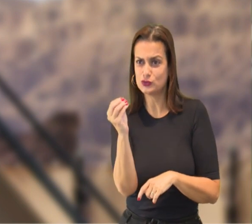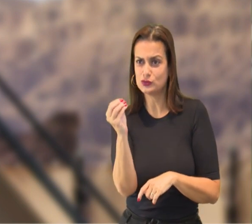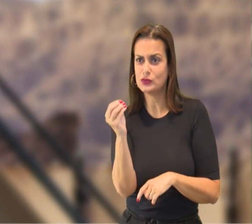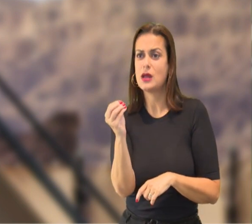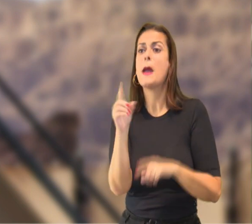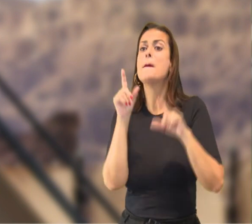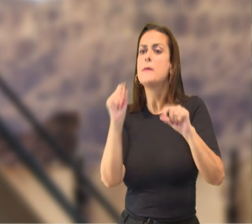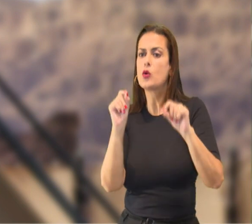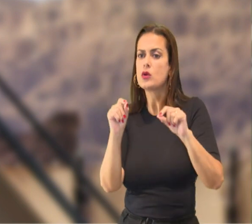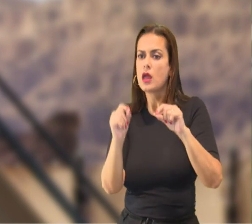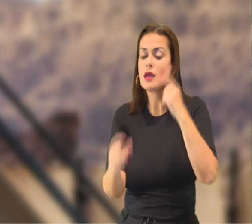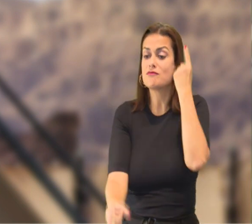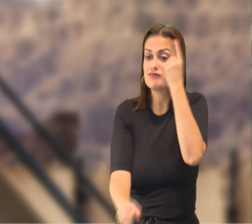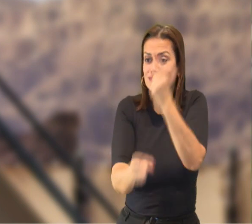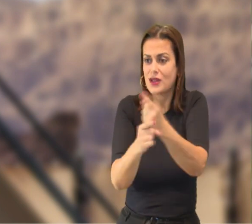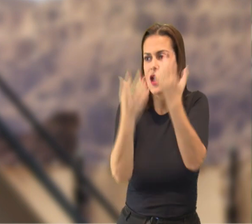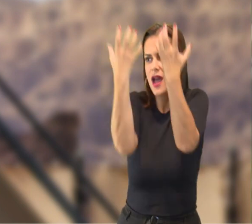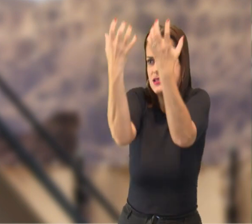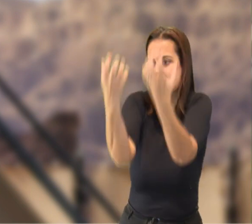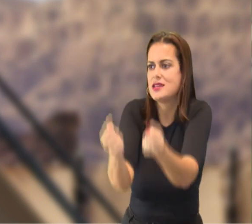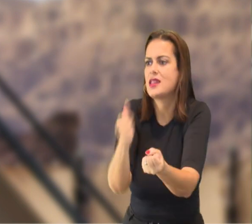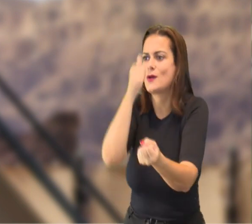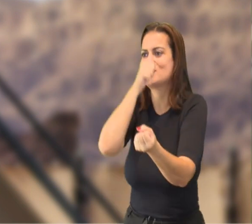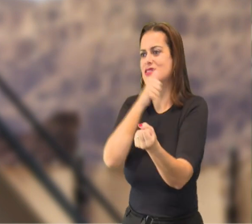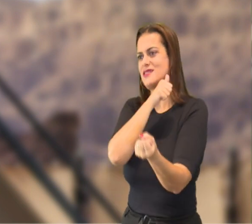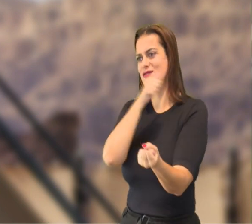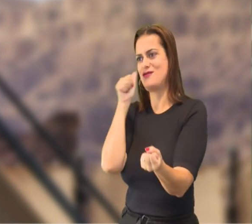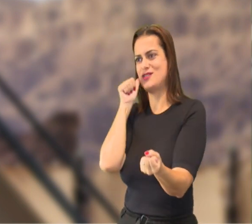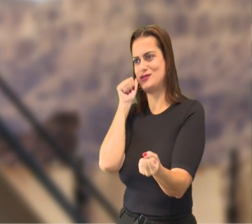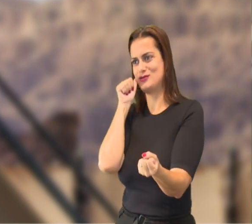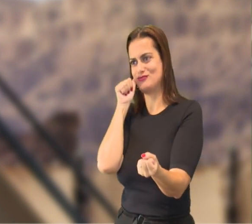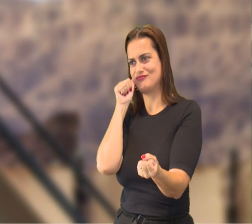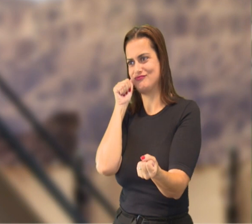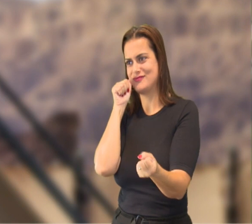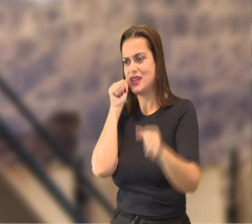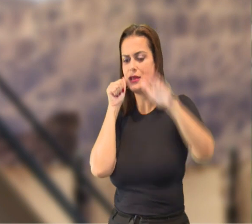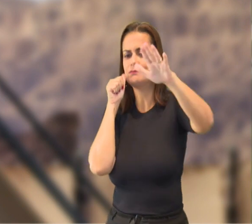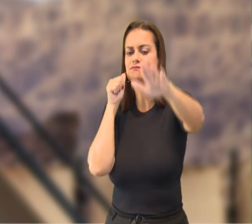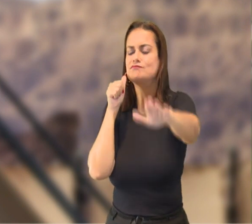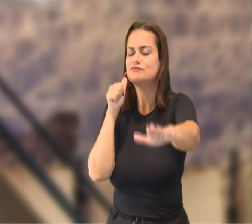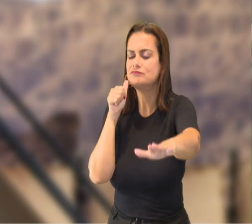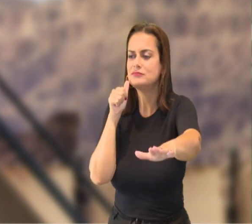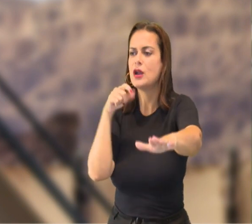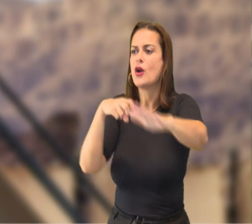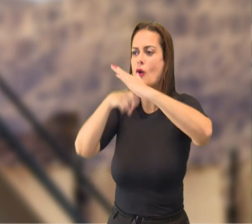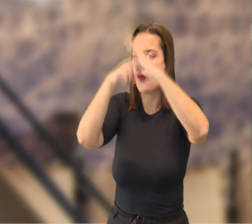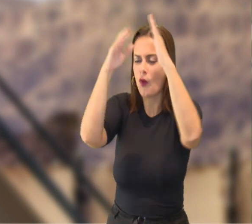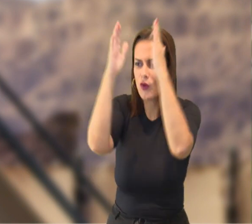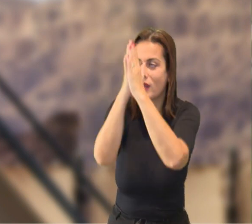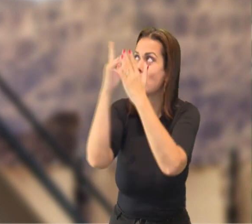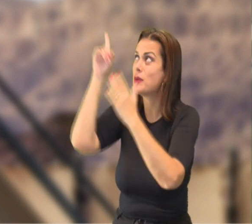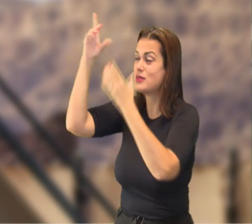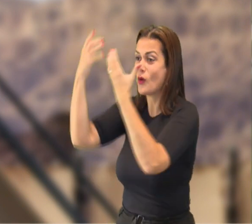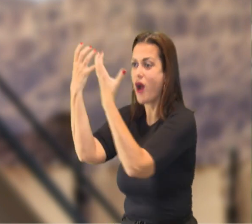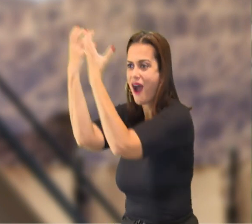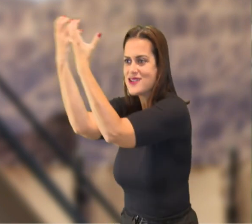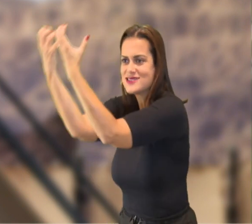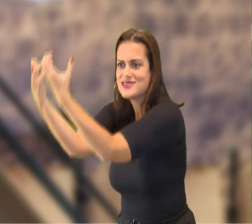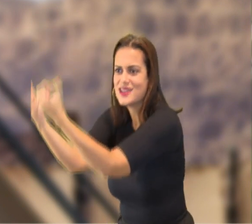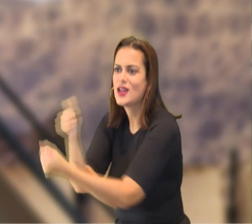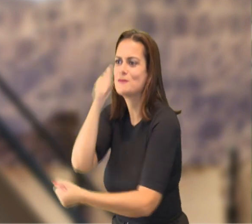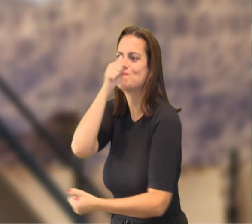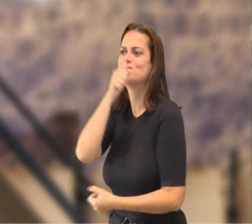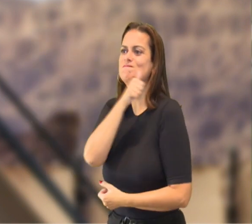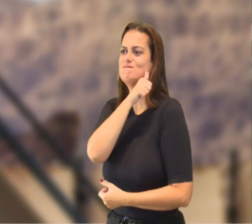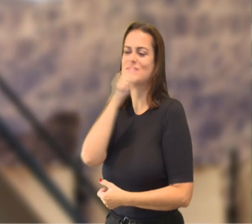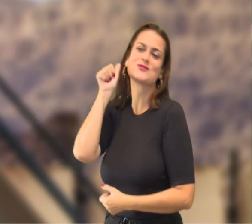seja aceito perante o Senhor. E porá a mão sobre a cabeça do holocausto, para que seja aceito a favor dele, para a